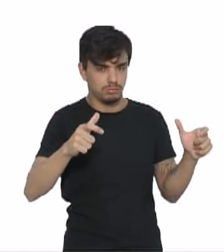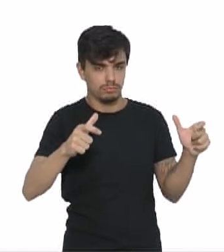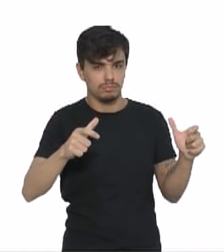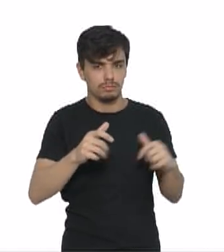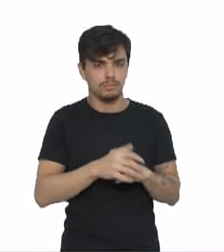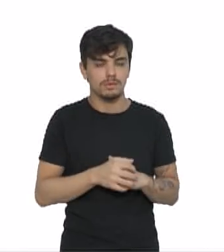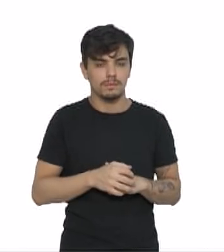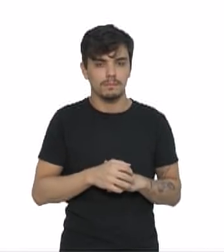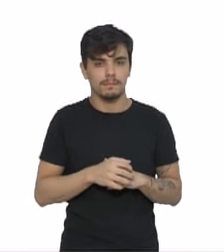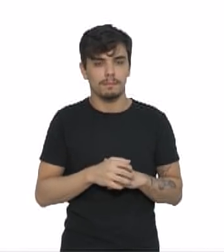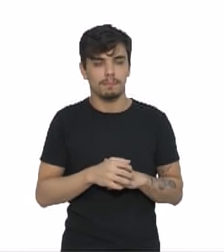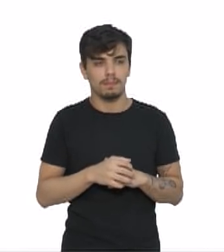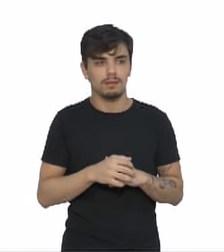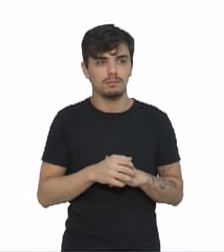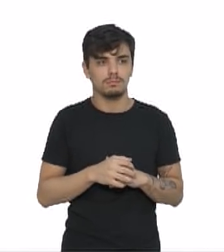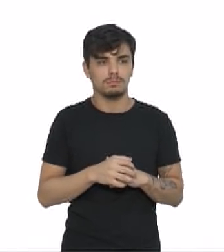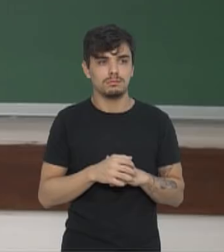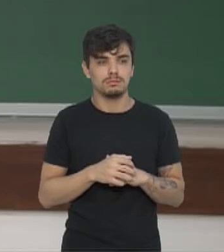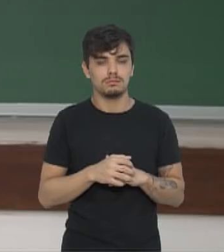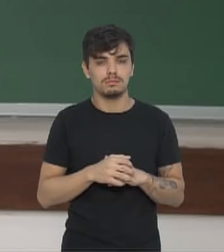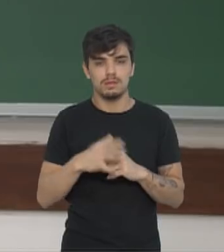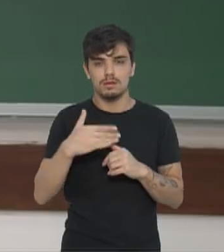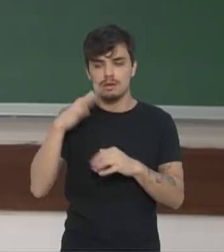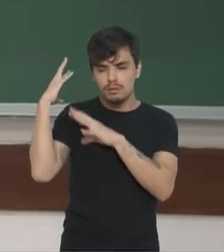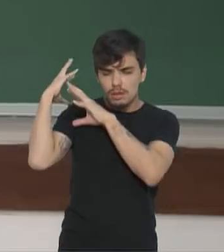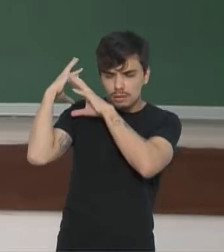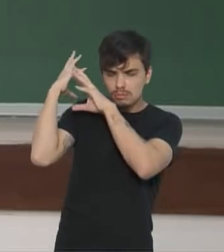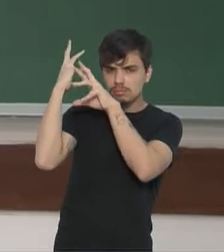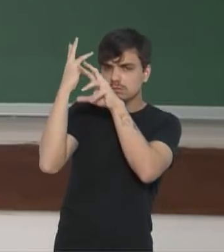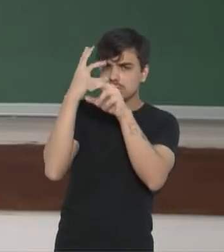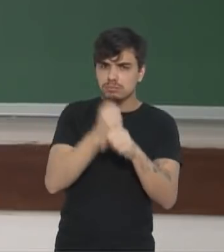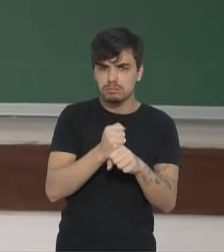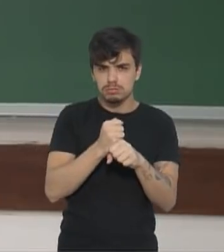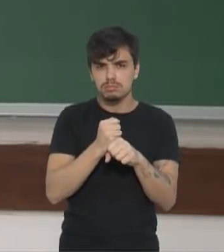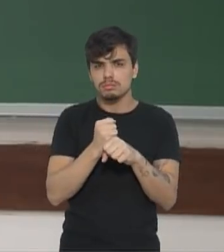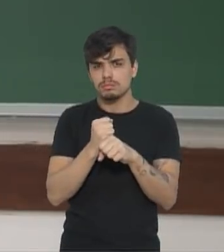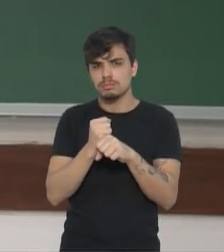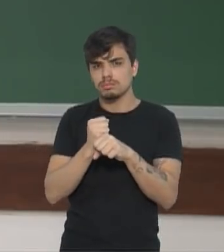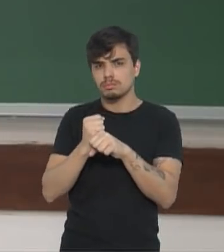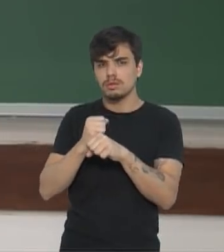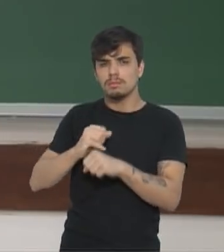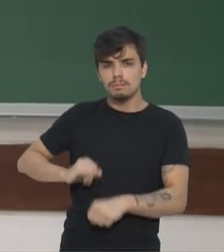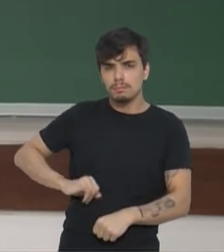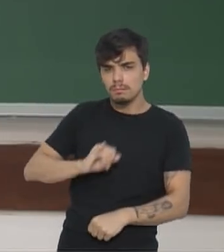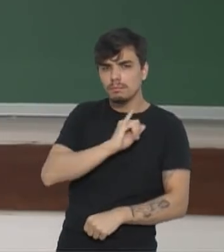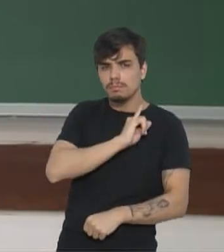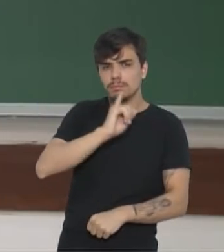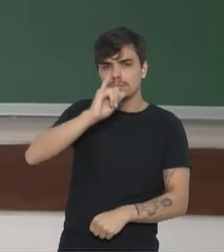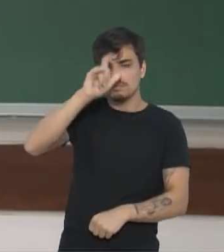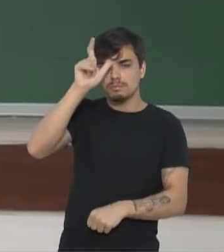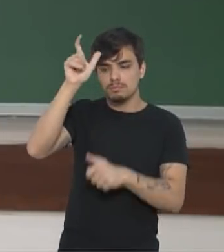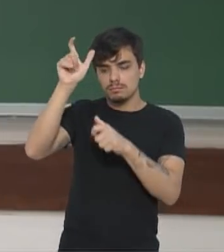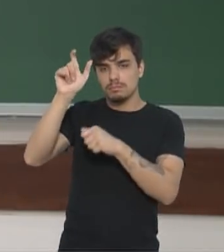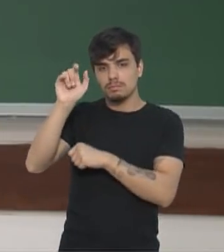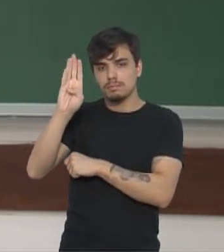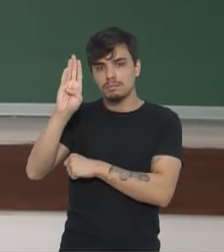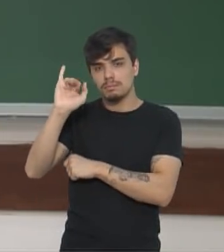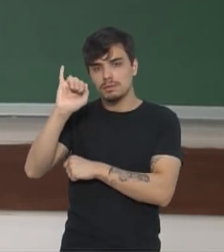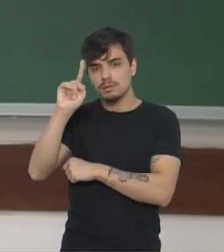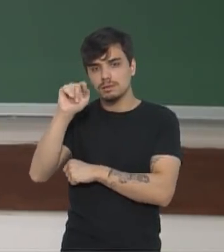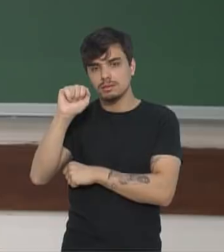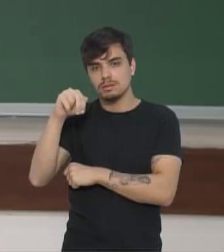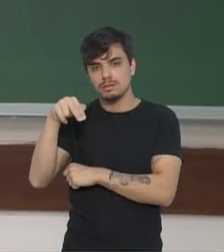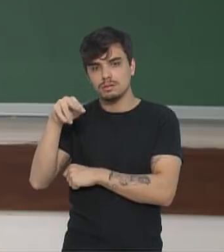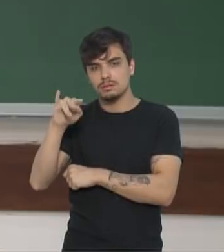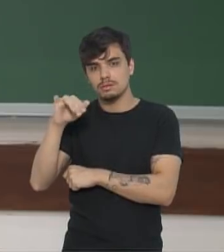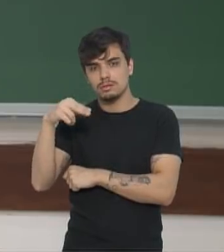Condado de Portucalense. Vamos resgatar rapidinho, lá naquele Império Bizantino,